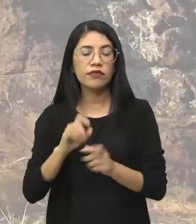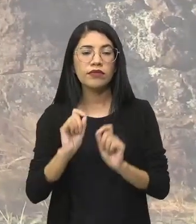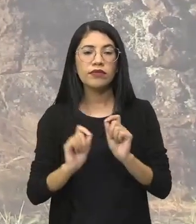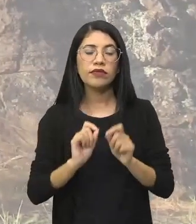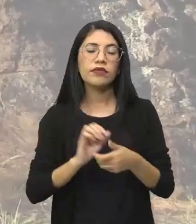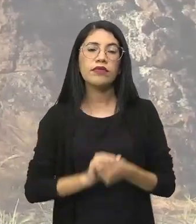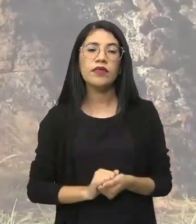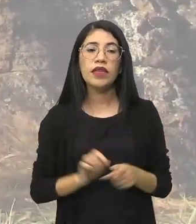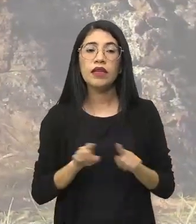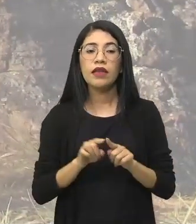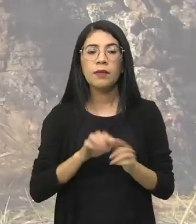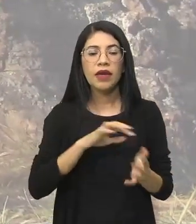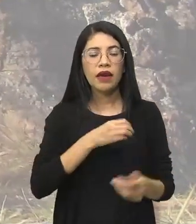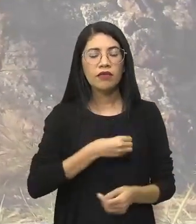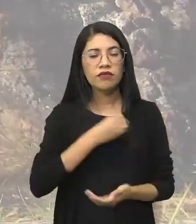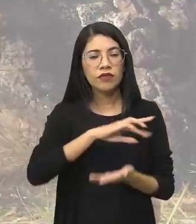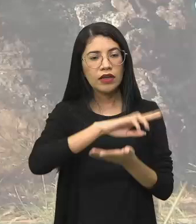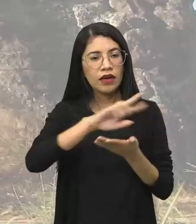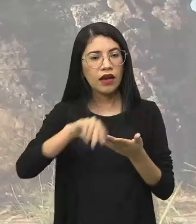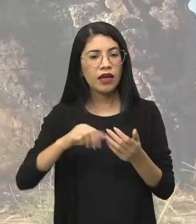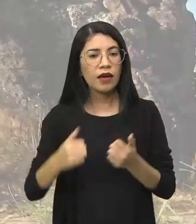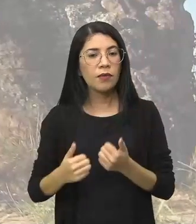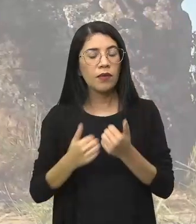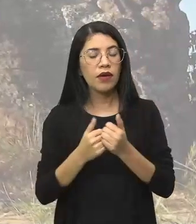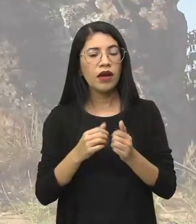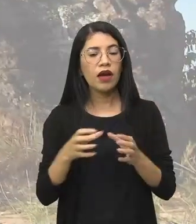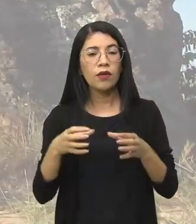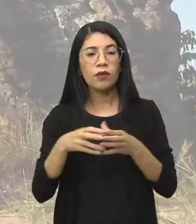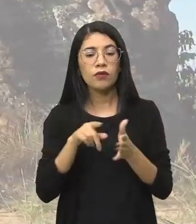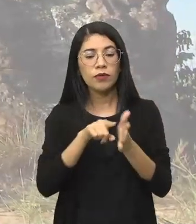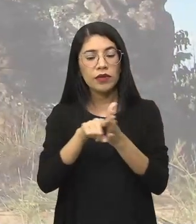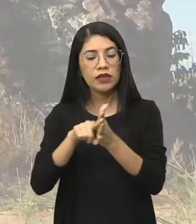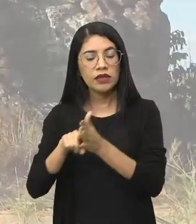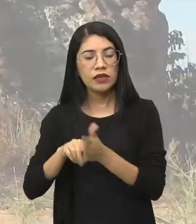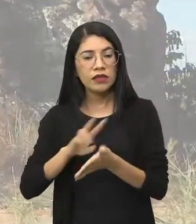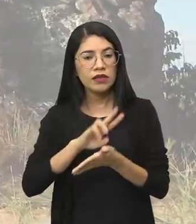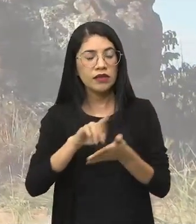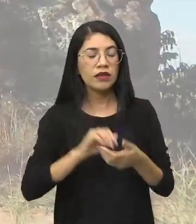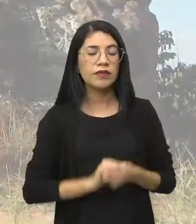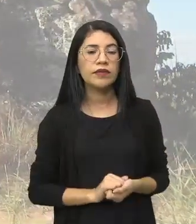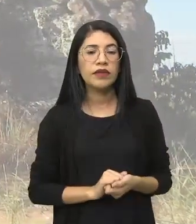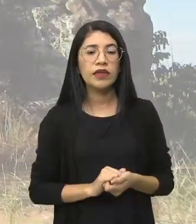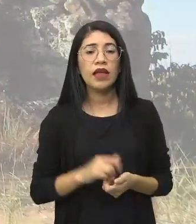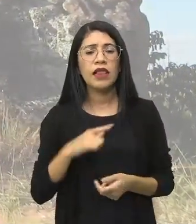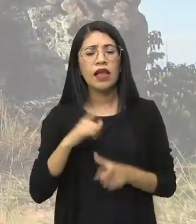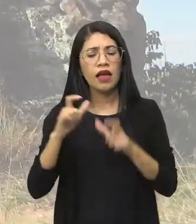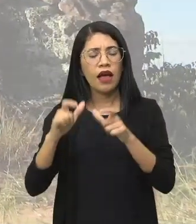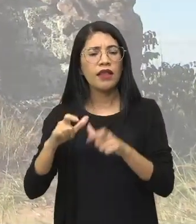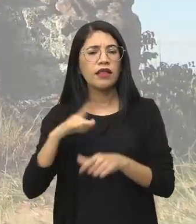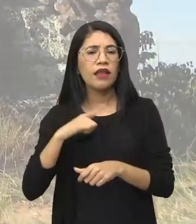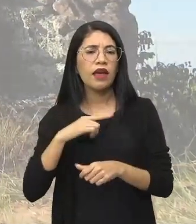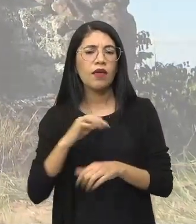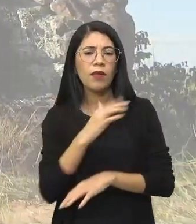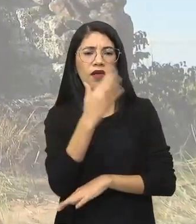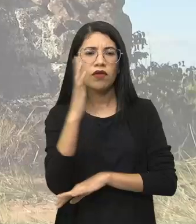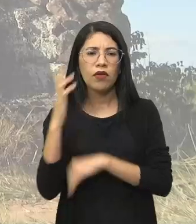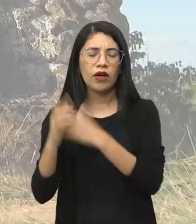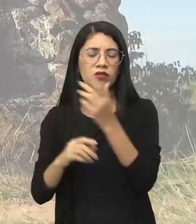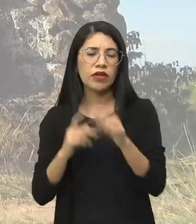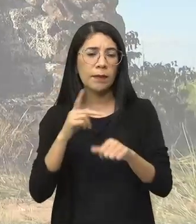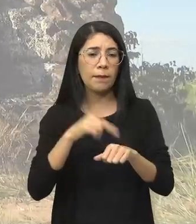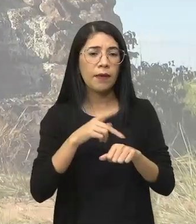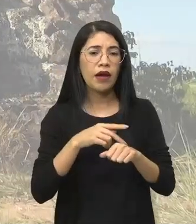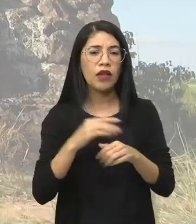a diversidade biológica e apoiar grupos de pesquisa. O monumento guarda a mais importante floresta petrificada do Hemisfério Sul do